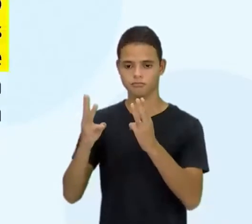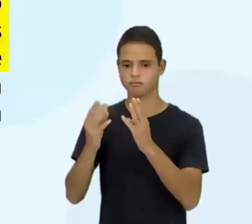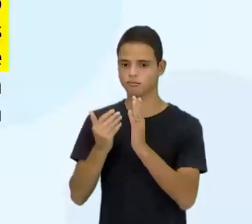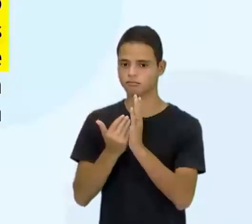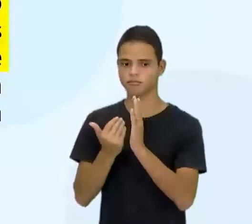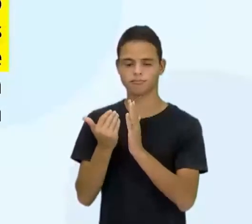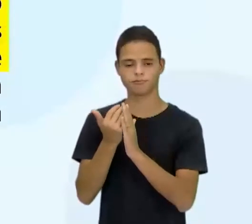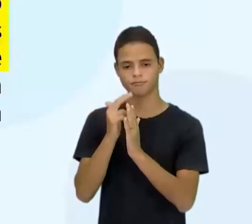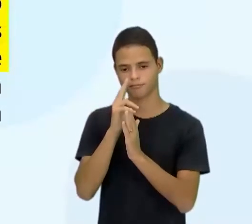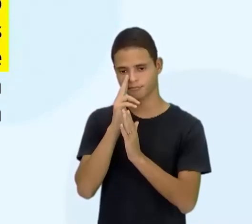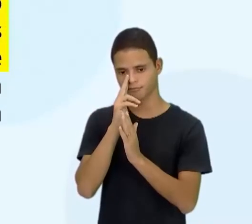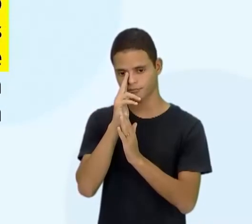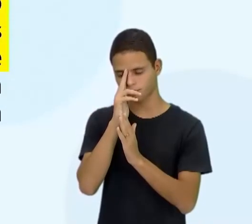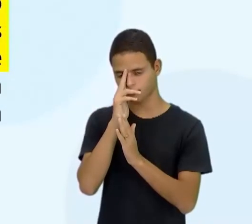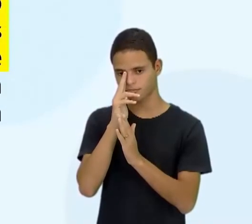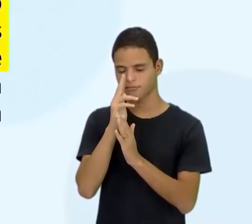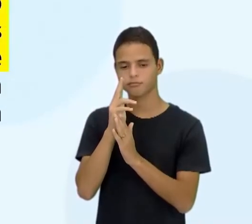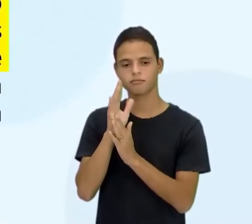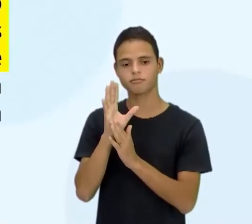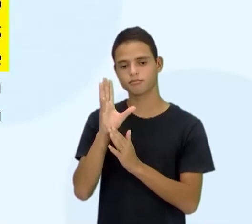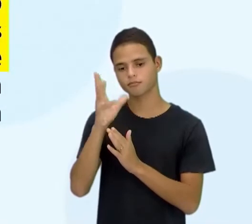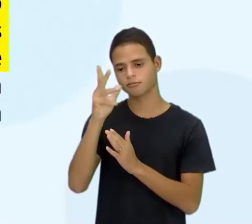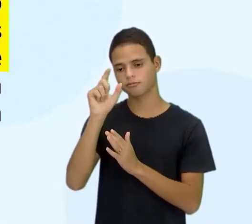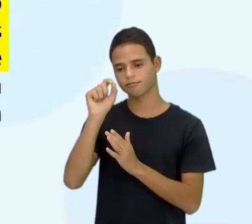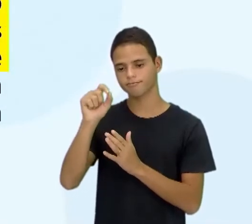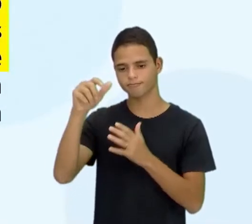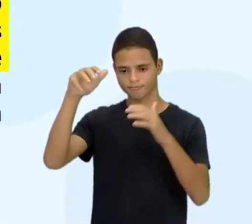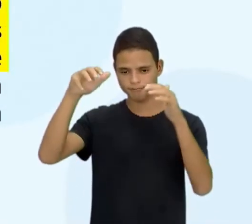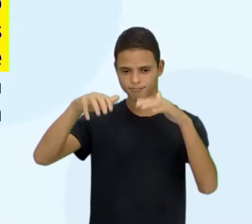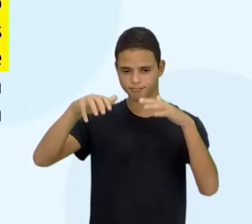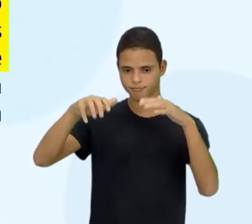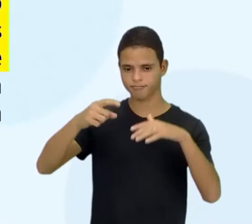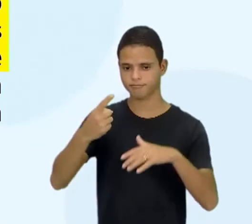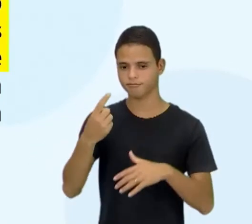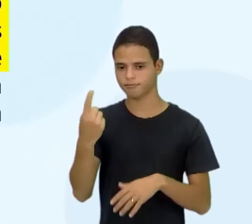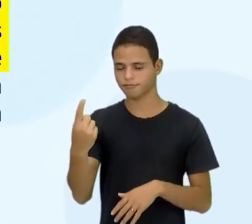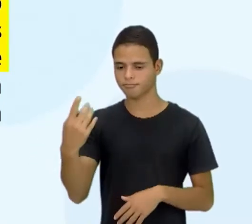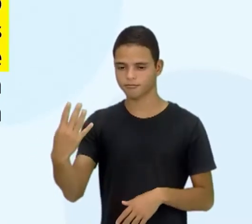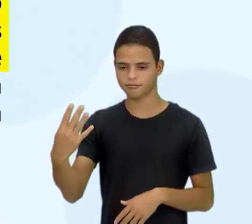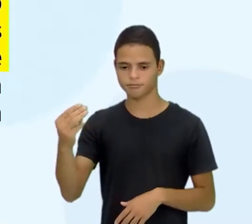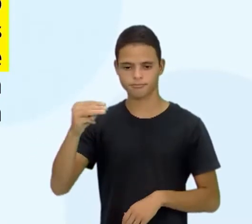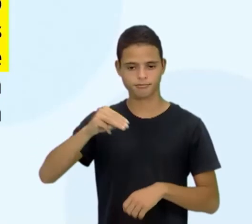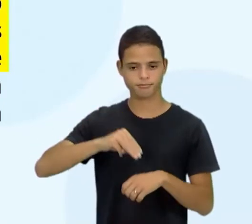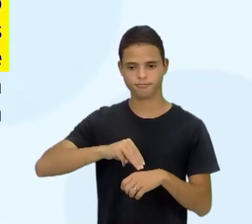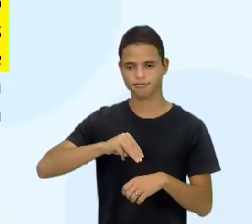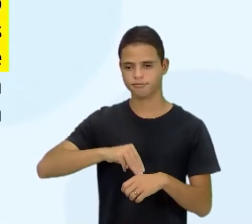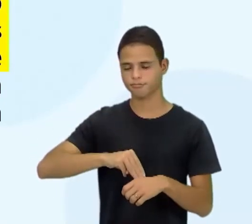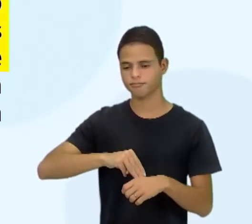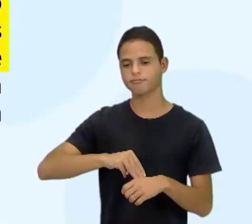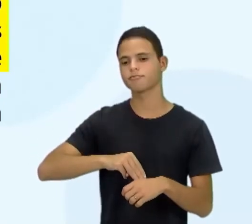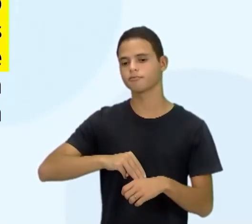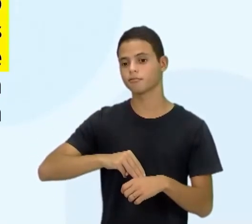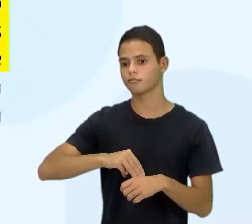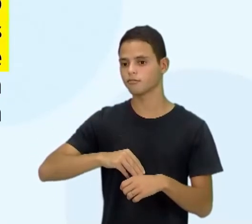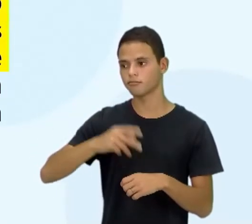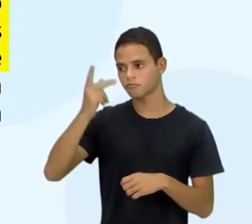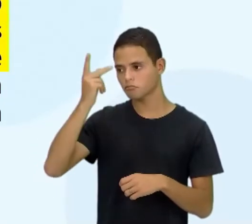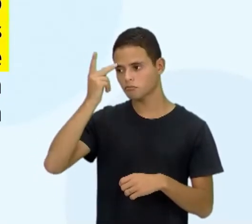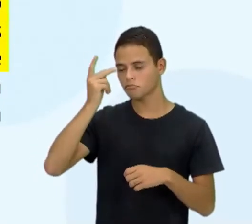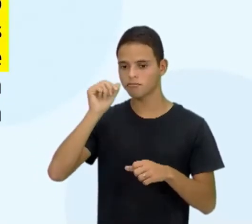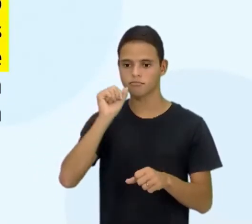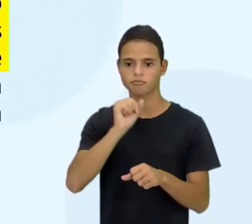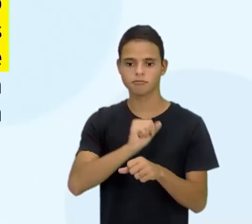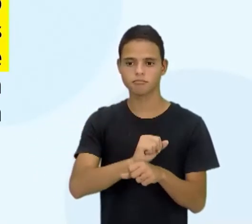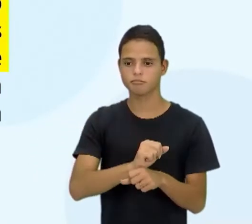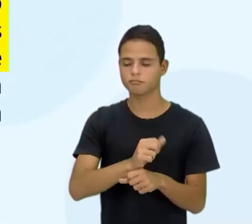desse tipo foi a tempestade de 114 milímetros que paralisou São Paulo em 11